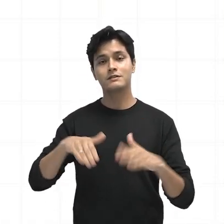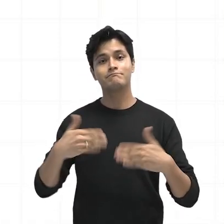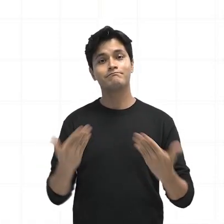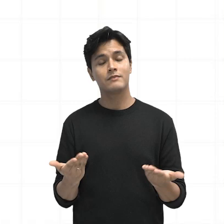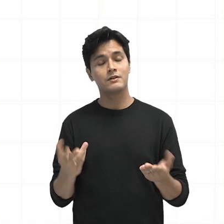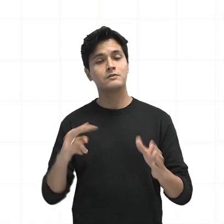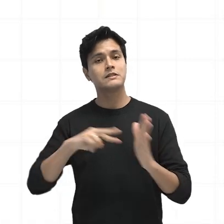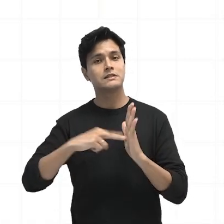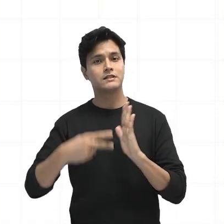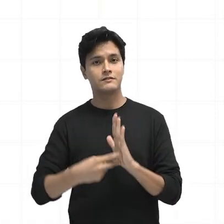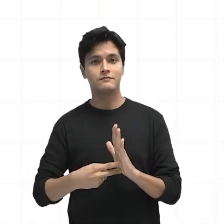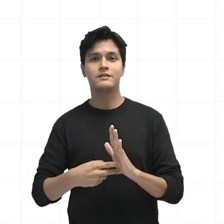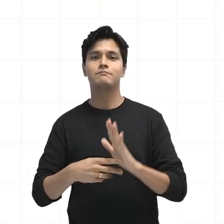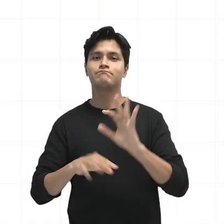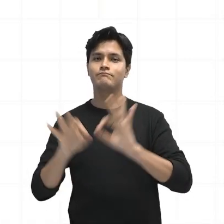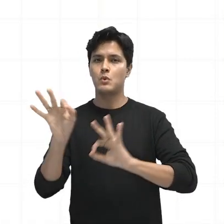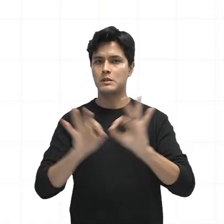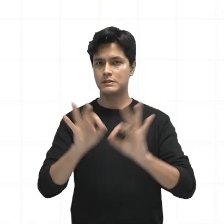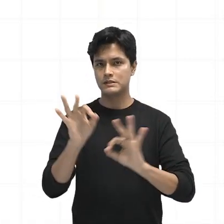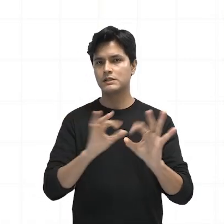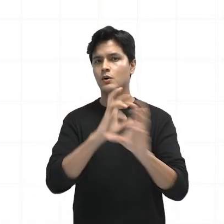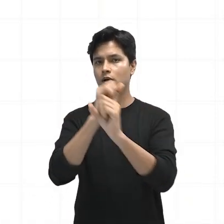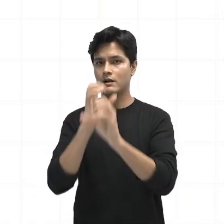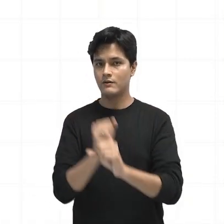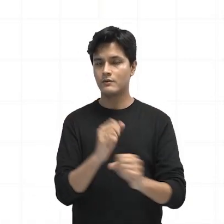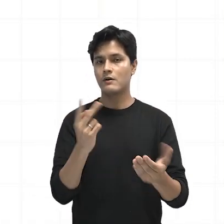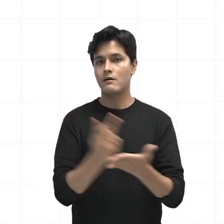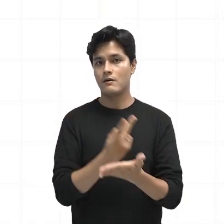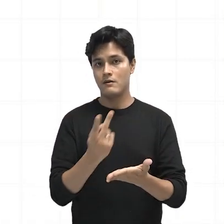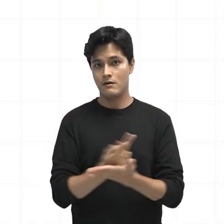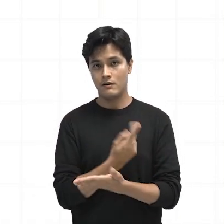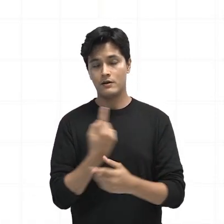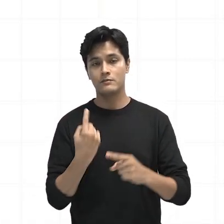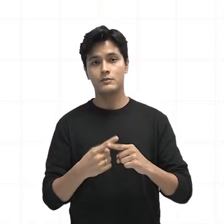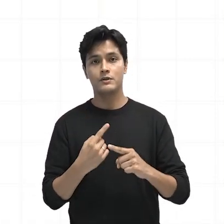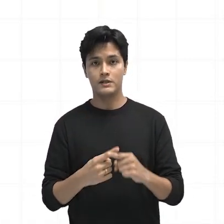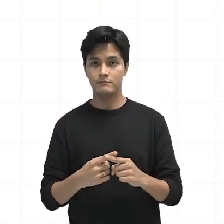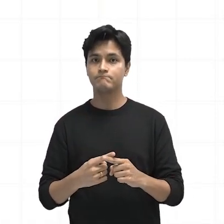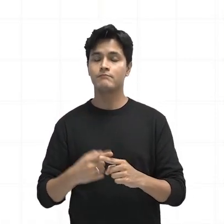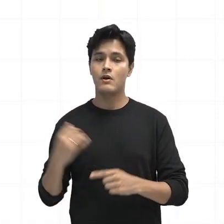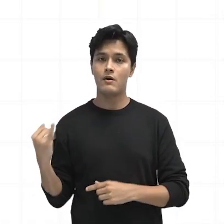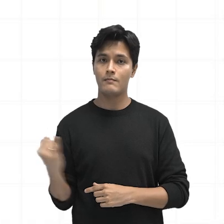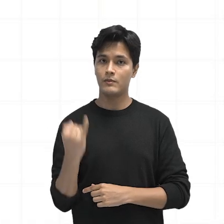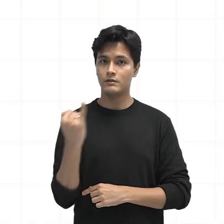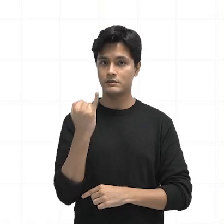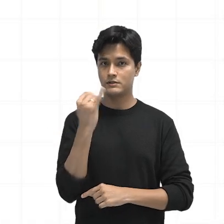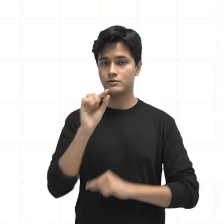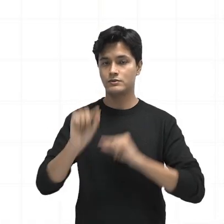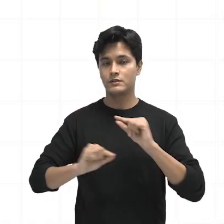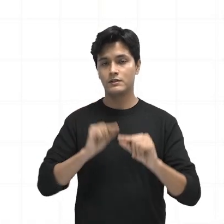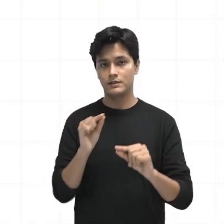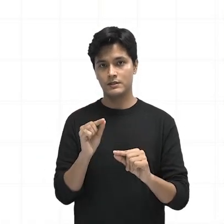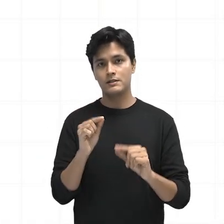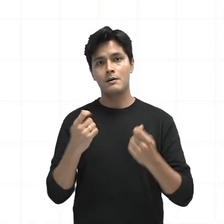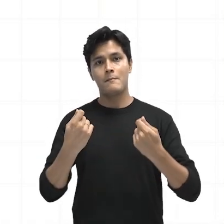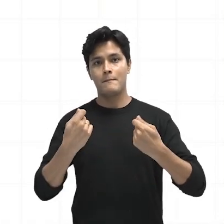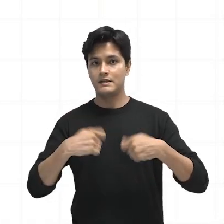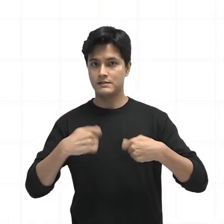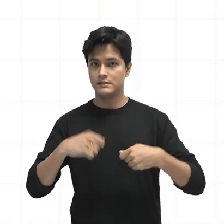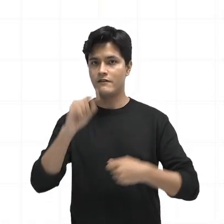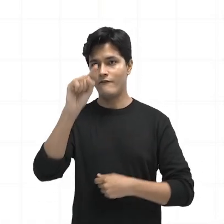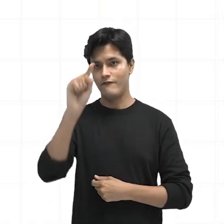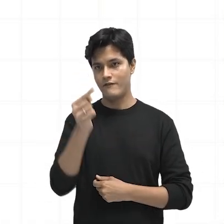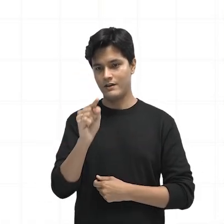já está errada, tá bom? Por quê? Porque o mais importante aqui nesse caso é você colocar